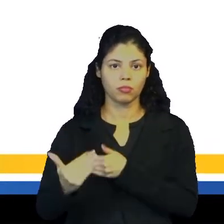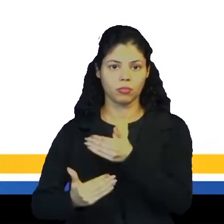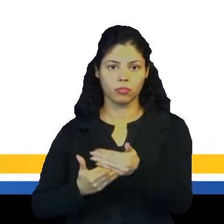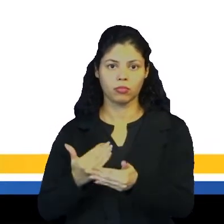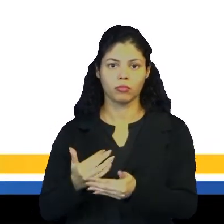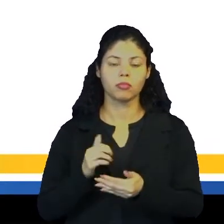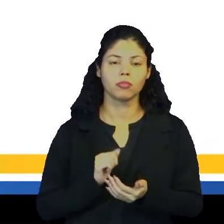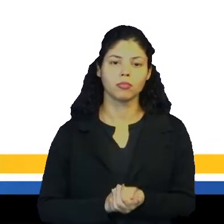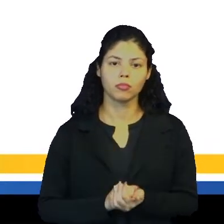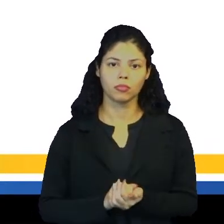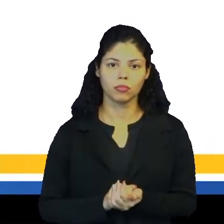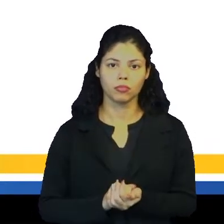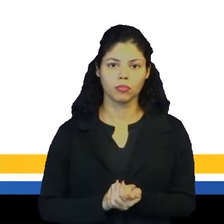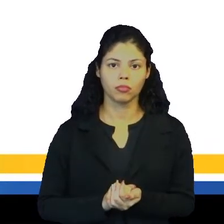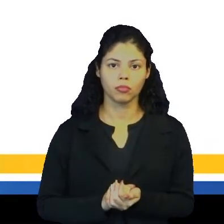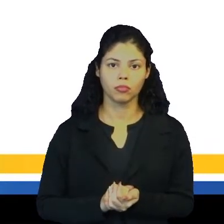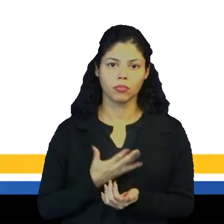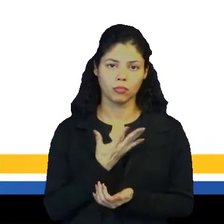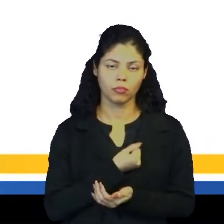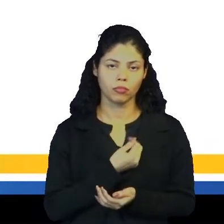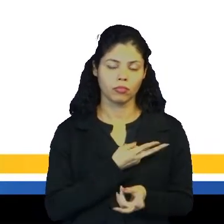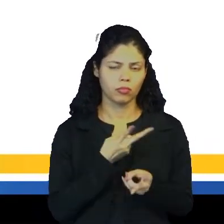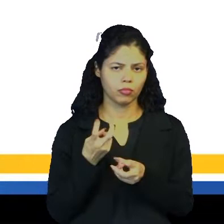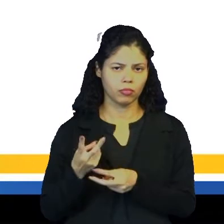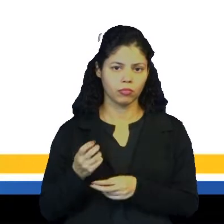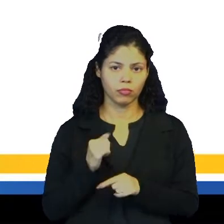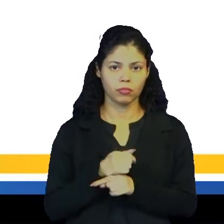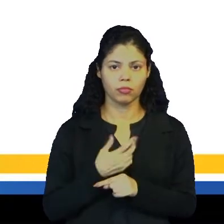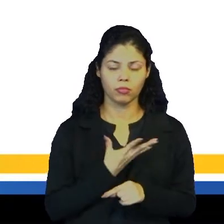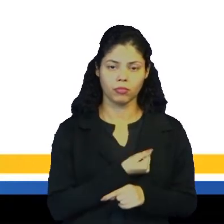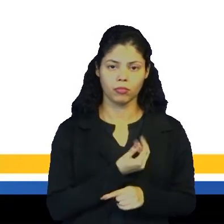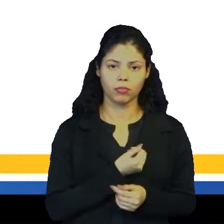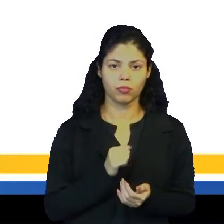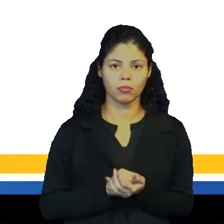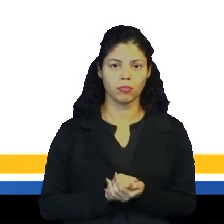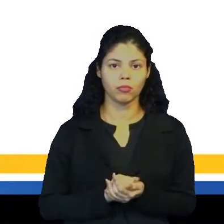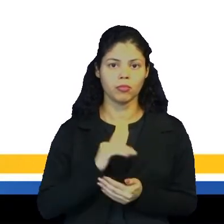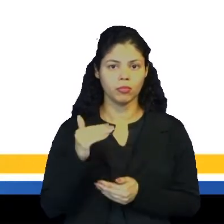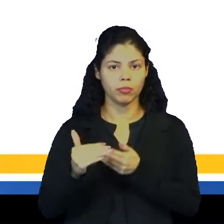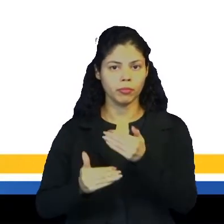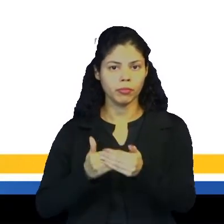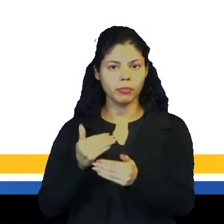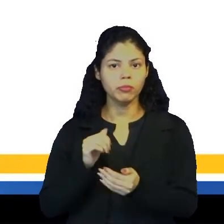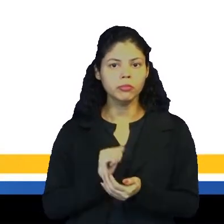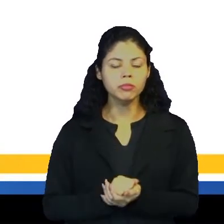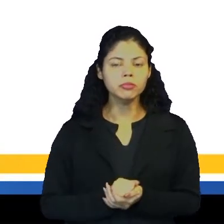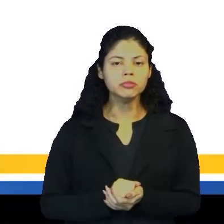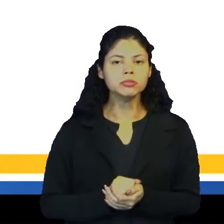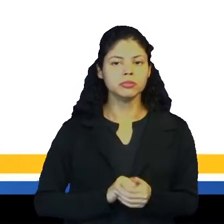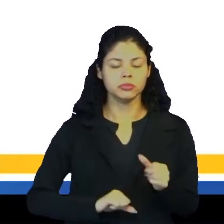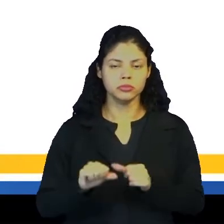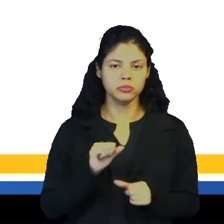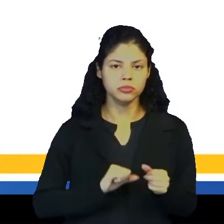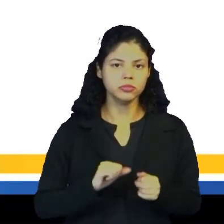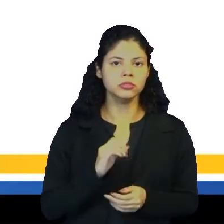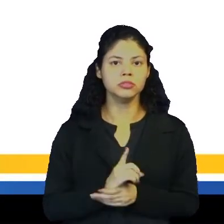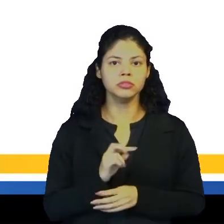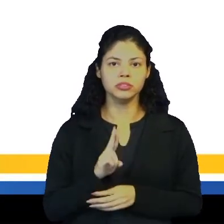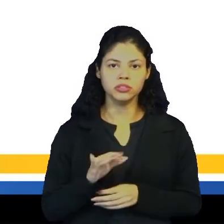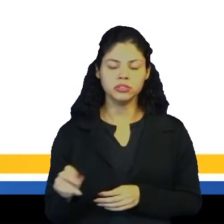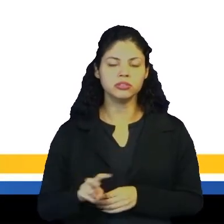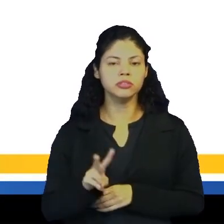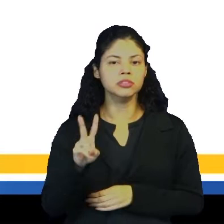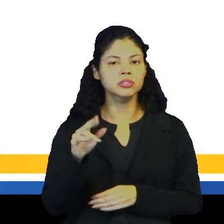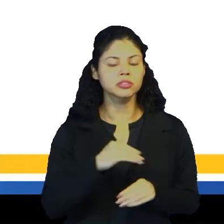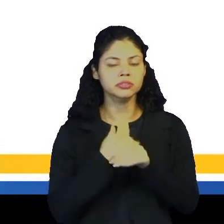situação, que era a observação dos numeradores. Lembra disso? O processo que irá transformar os denominadores em